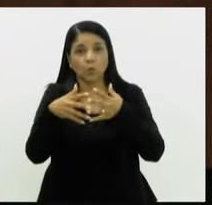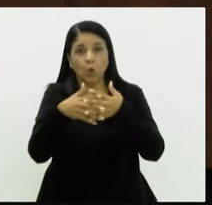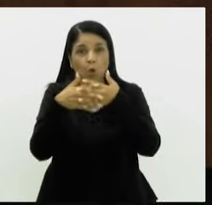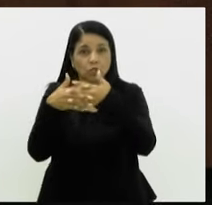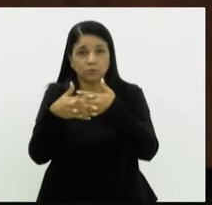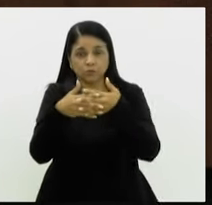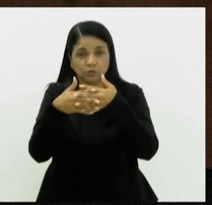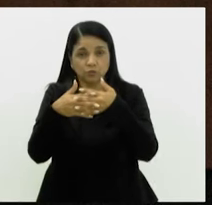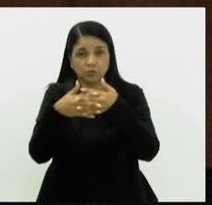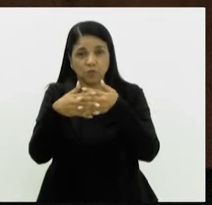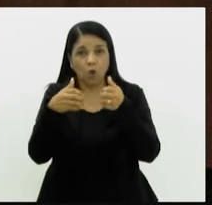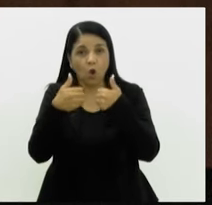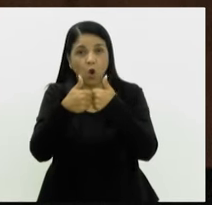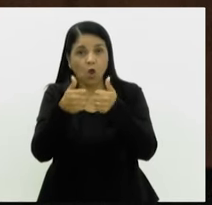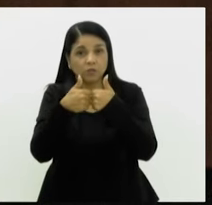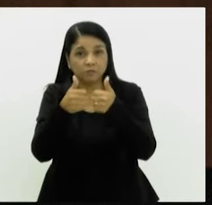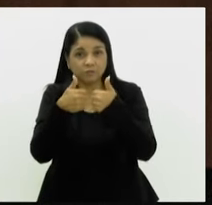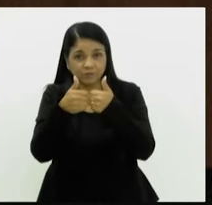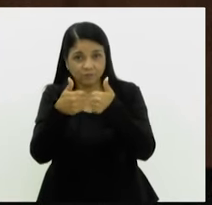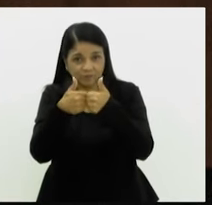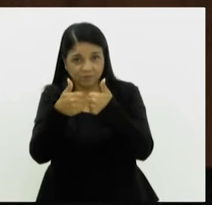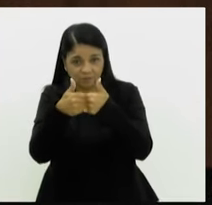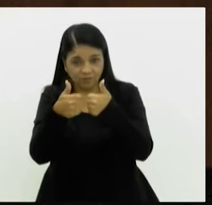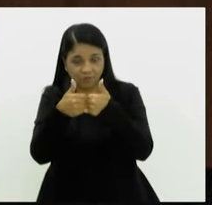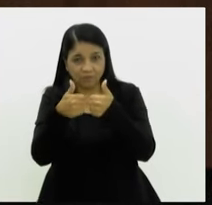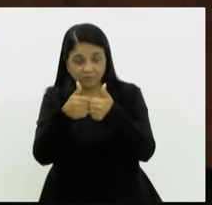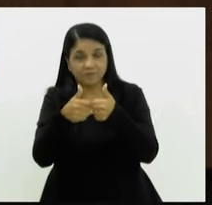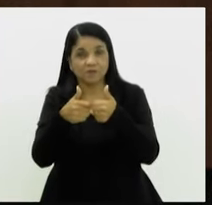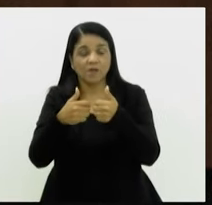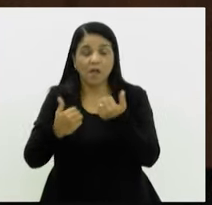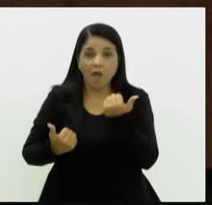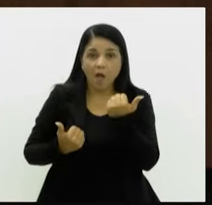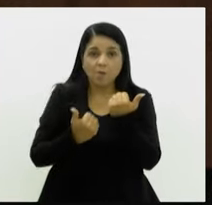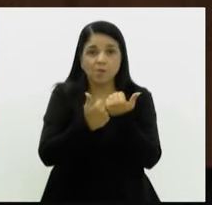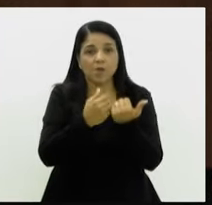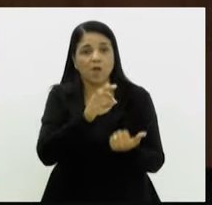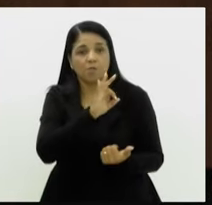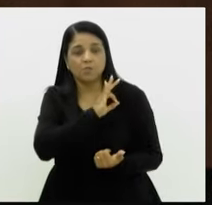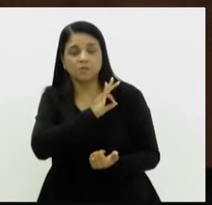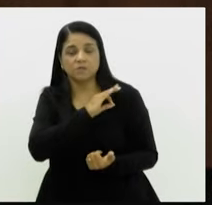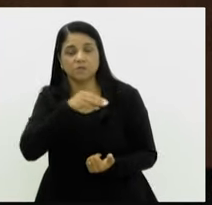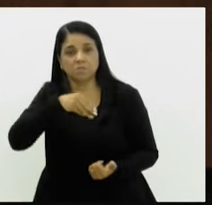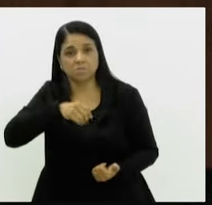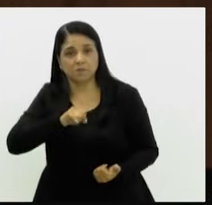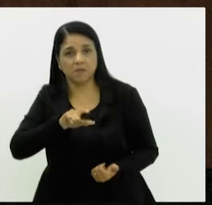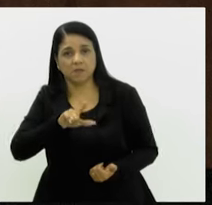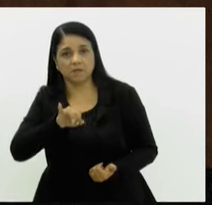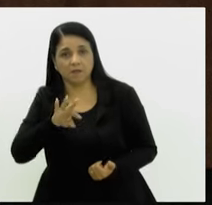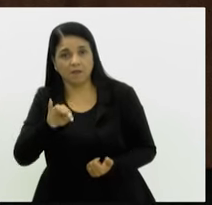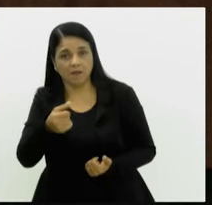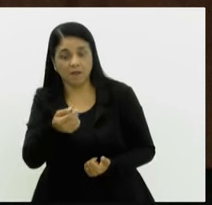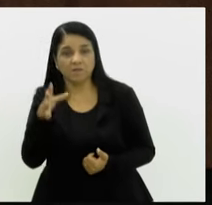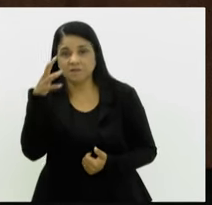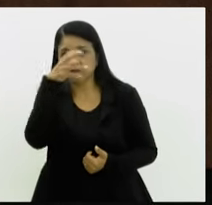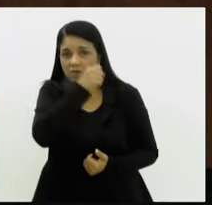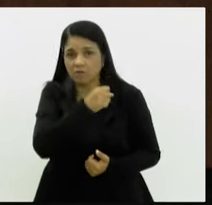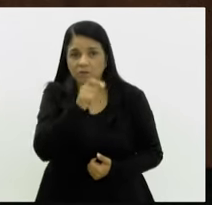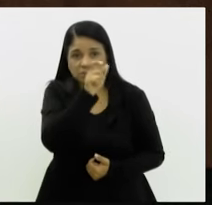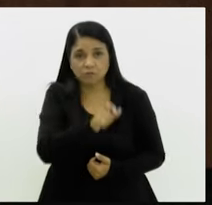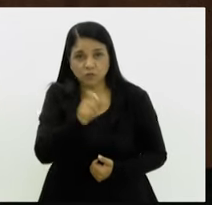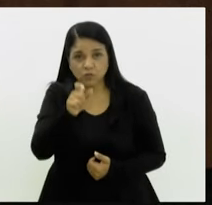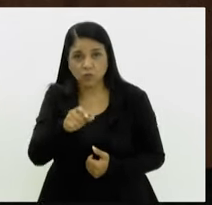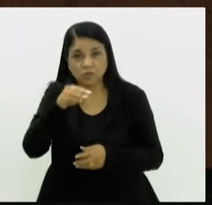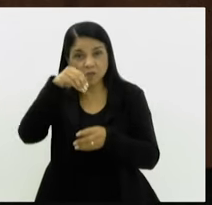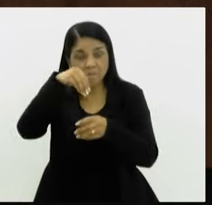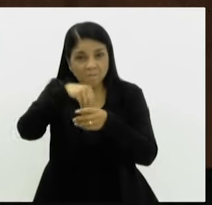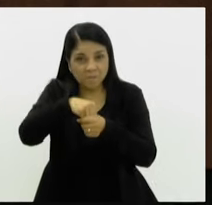precisamos apoiar a nossa Polícia Militar na ação que ela tiver que fazer para salvar essas pessoas que